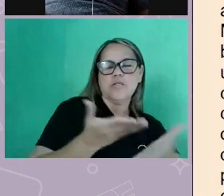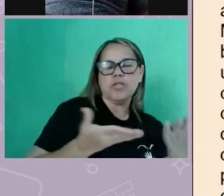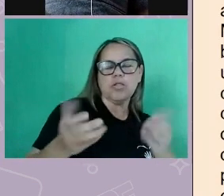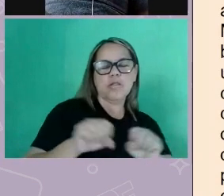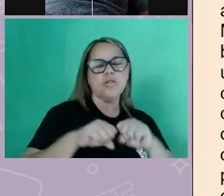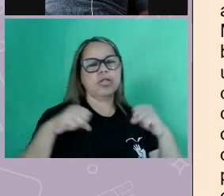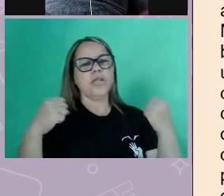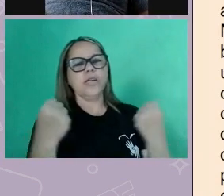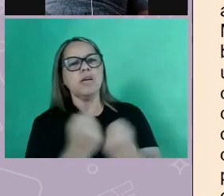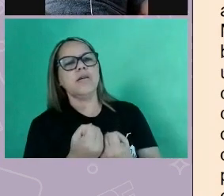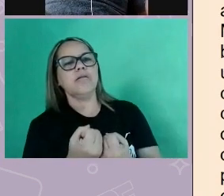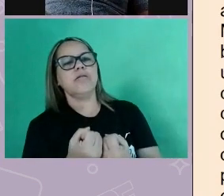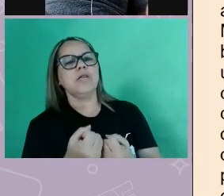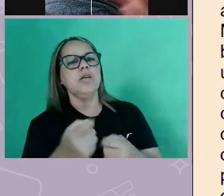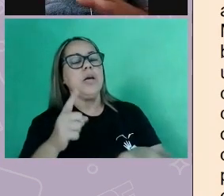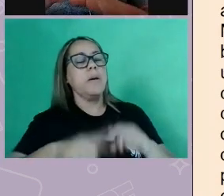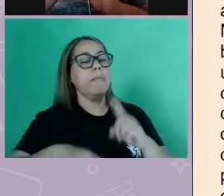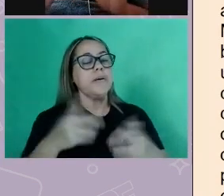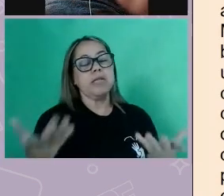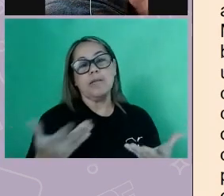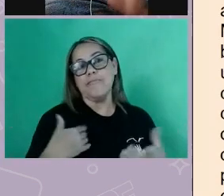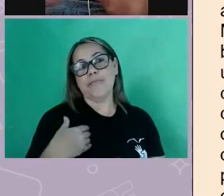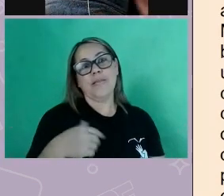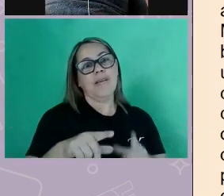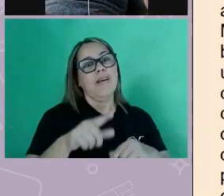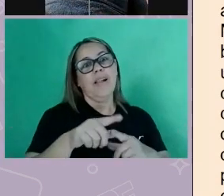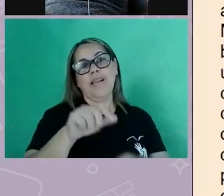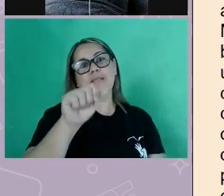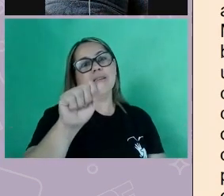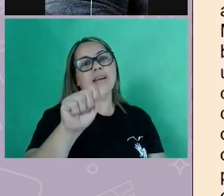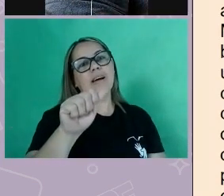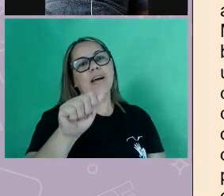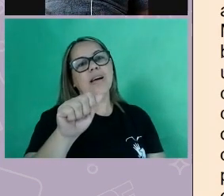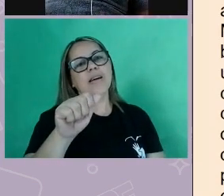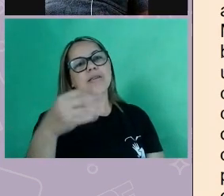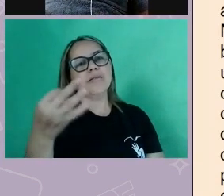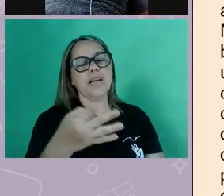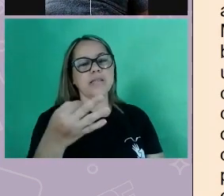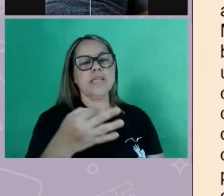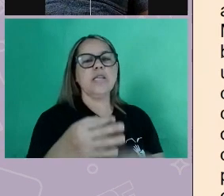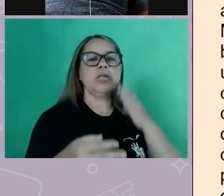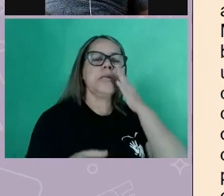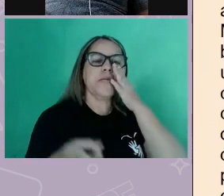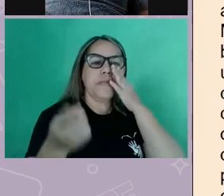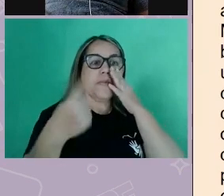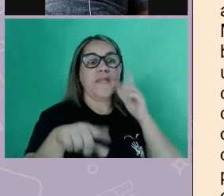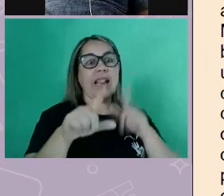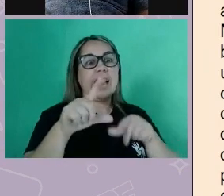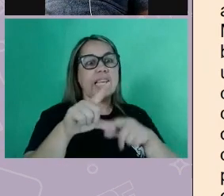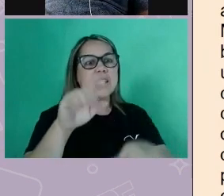torno desses feudos então a letra A está certinha bonita vamos ver a letra B